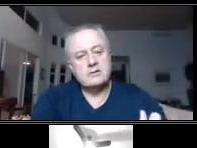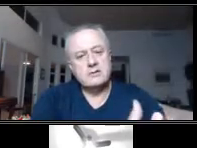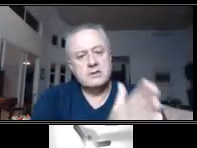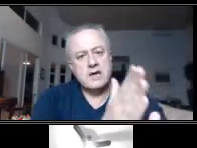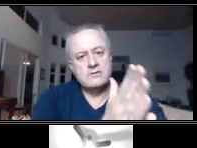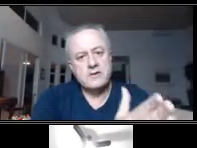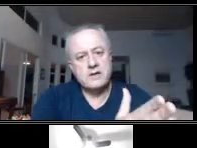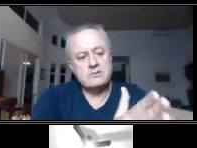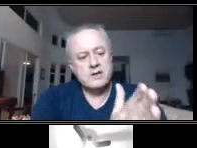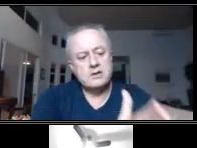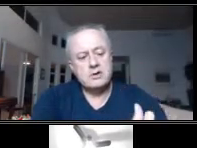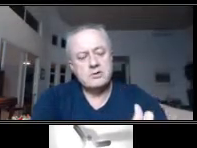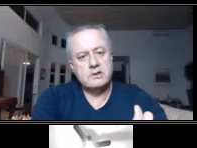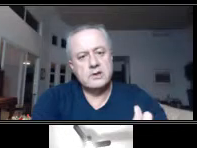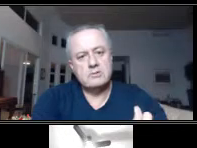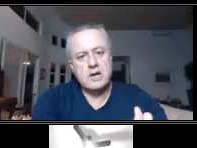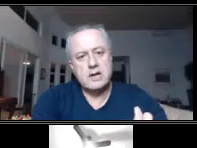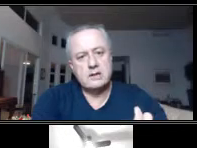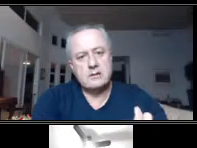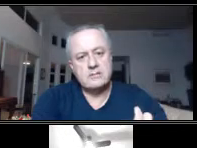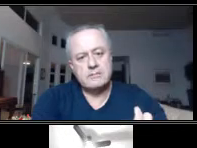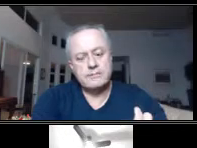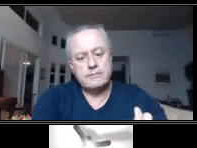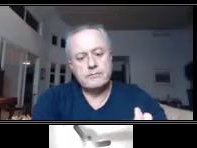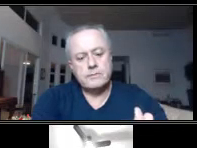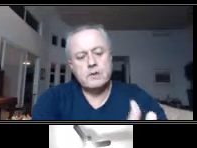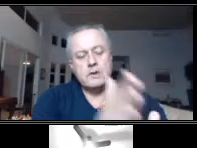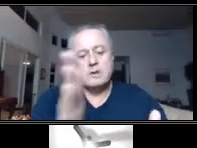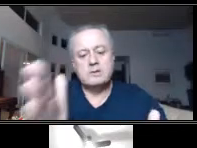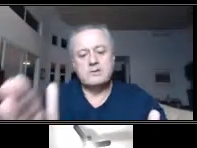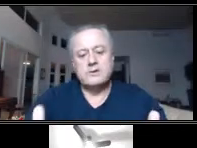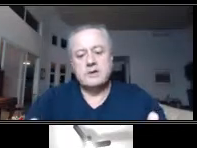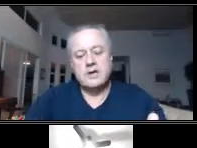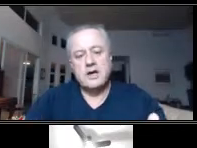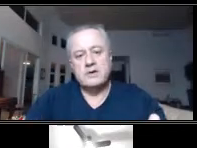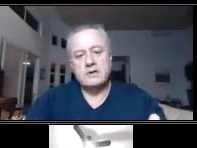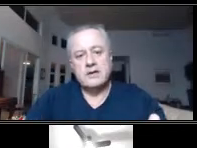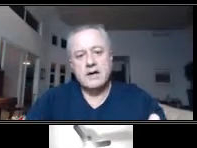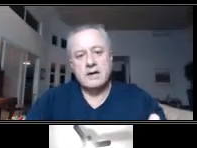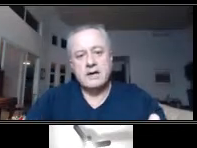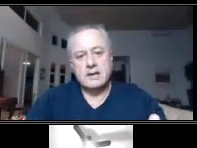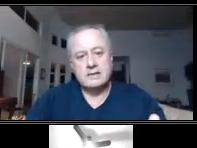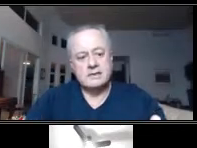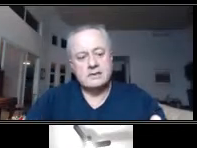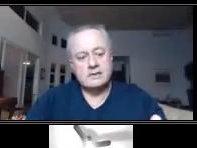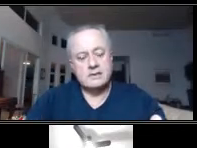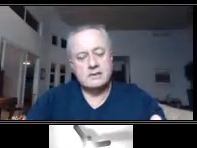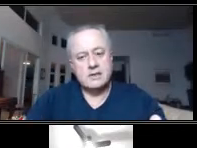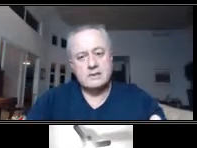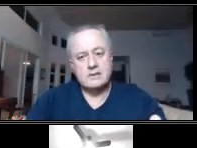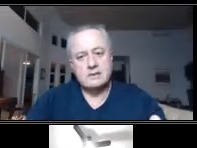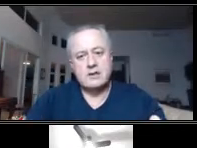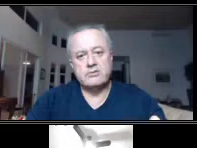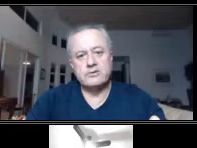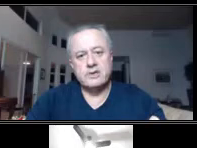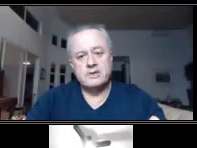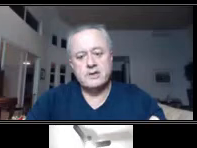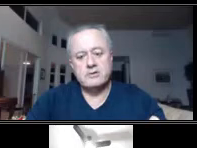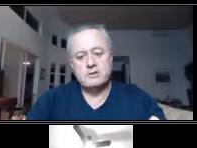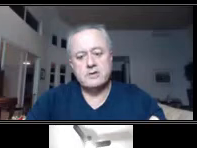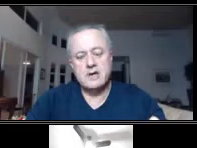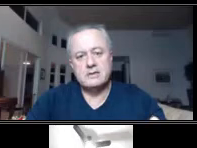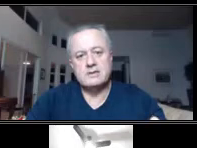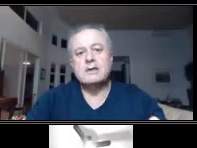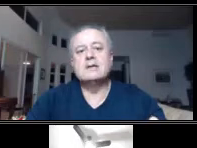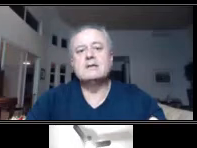aos 7 anos de idade faz o diagnóstico e não trata. Se você reavaliar essas crianças aos